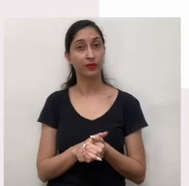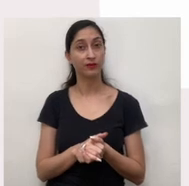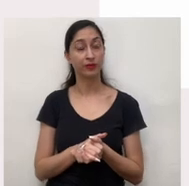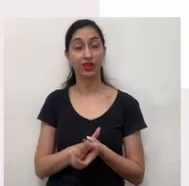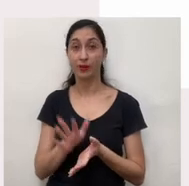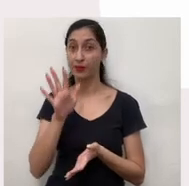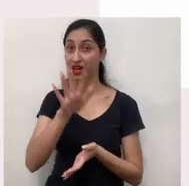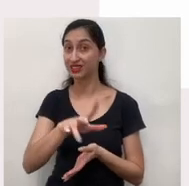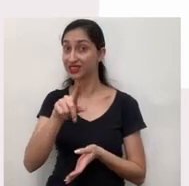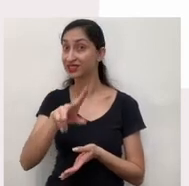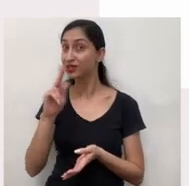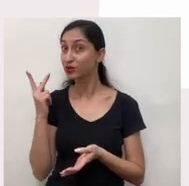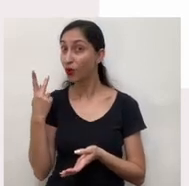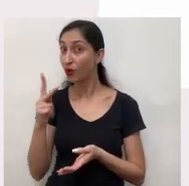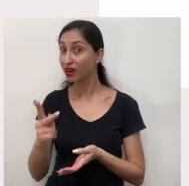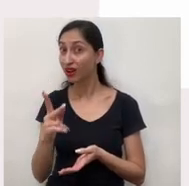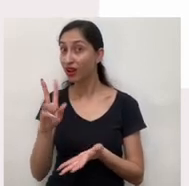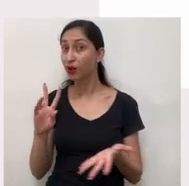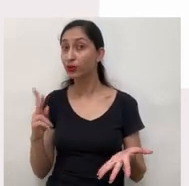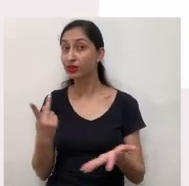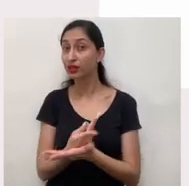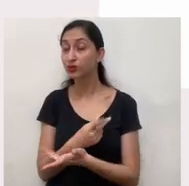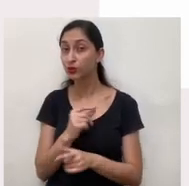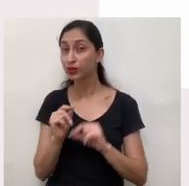Faz dessa história